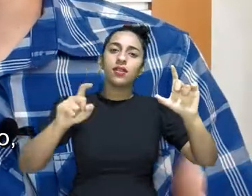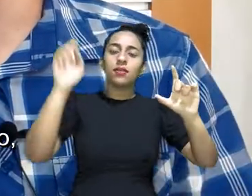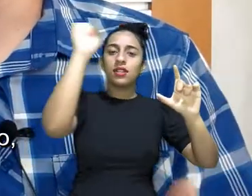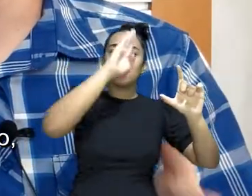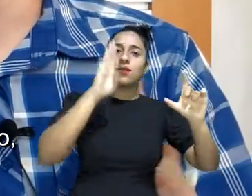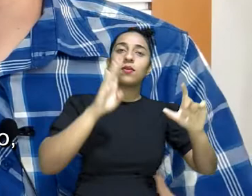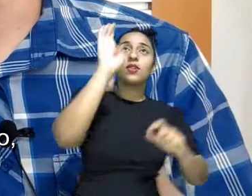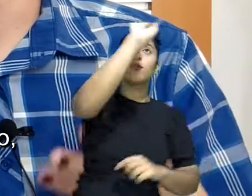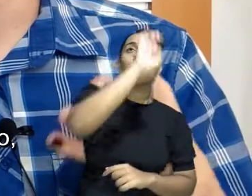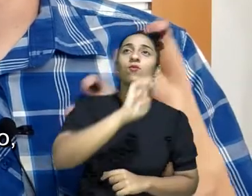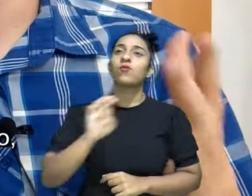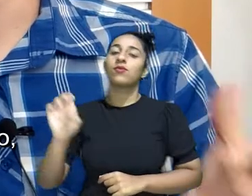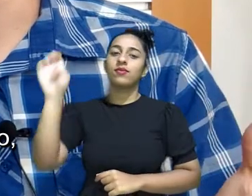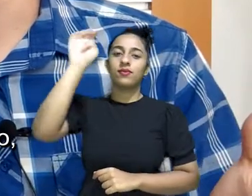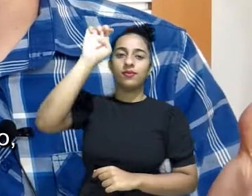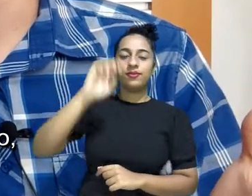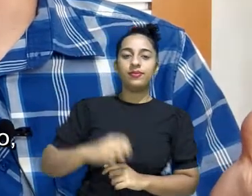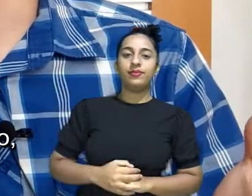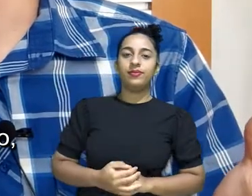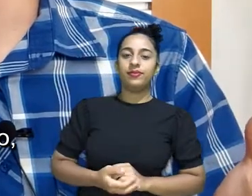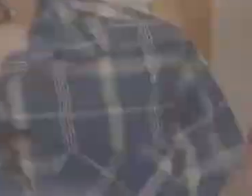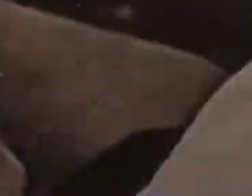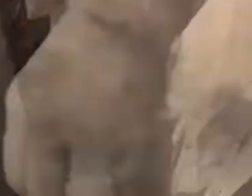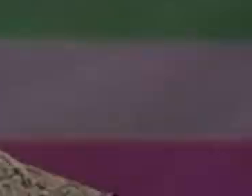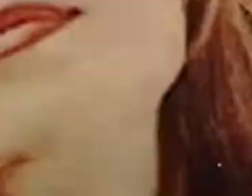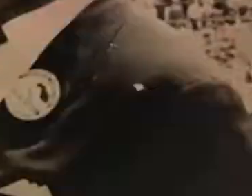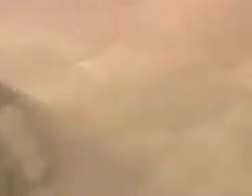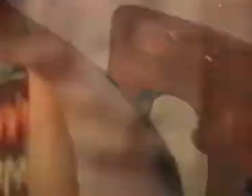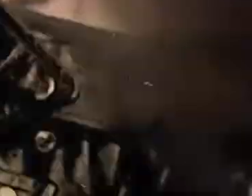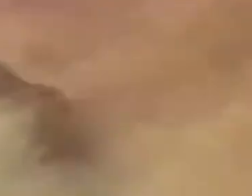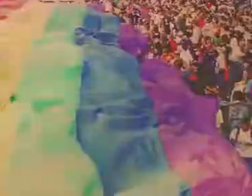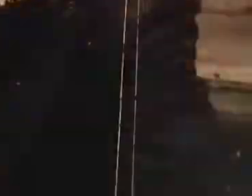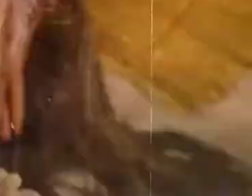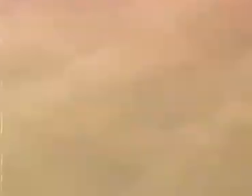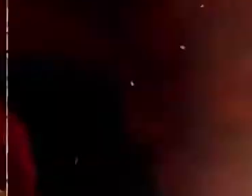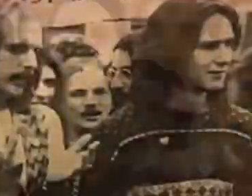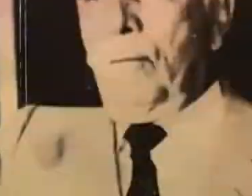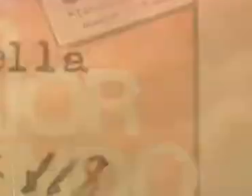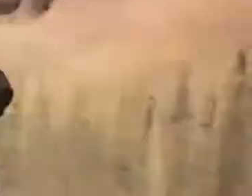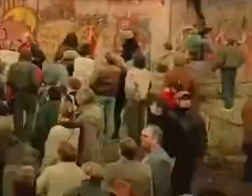em outros estados do nosso Brasil usa Bora lá